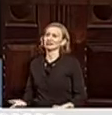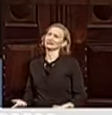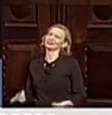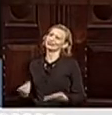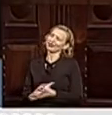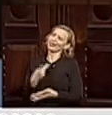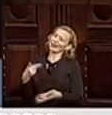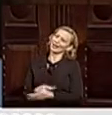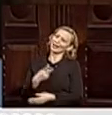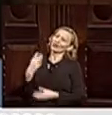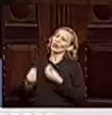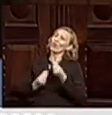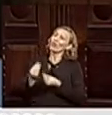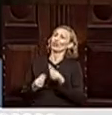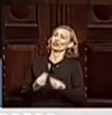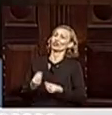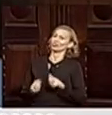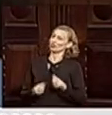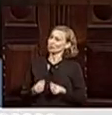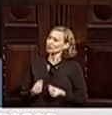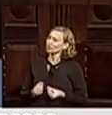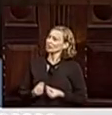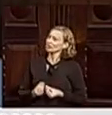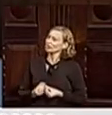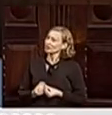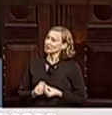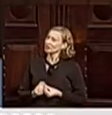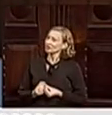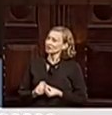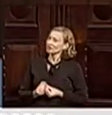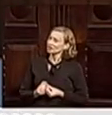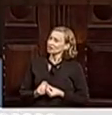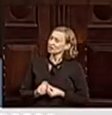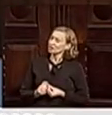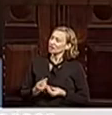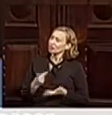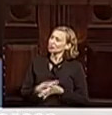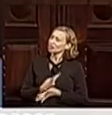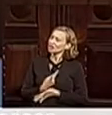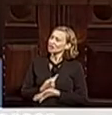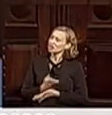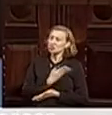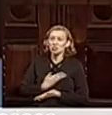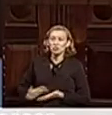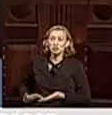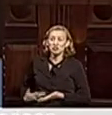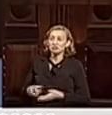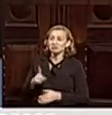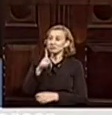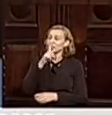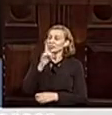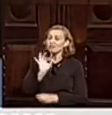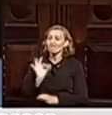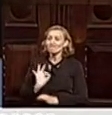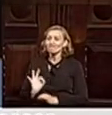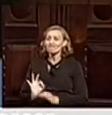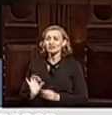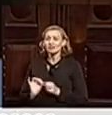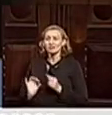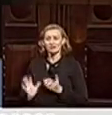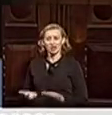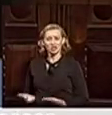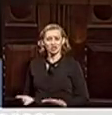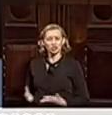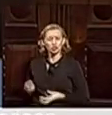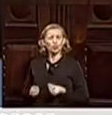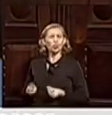continue acontecendo. É inadmissível que isso continue acontecendo e o governo continue sem investir o mínimo